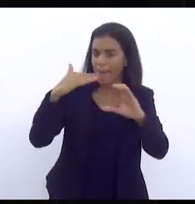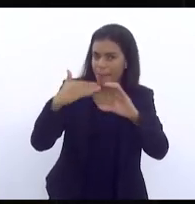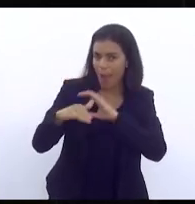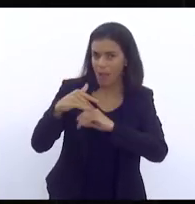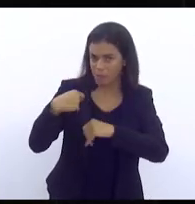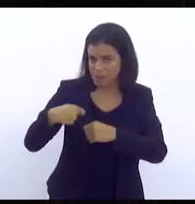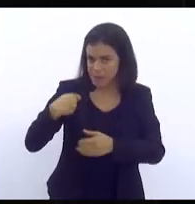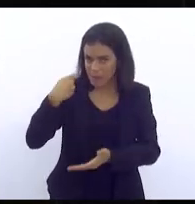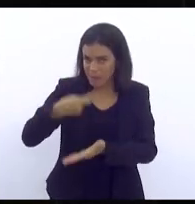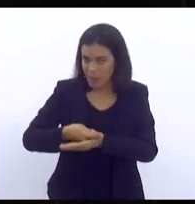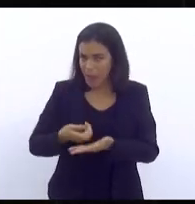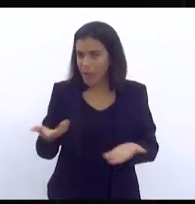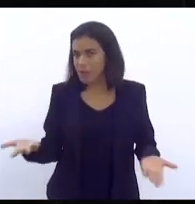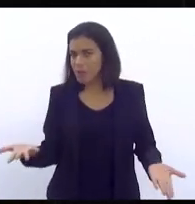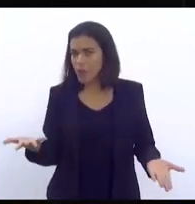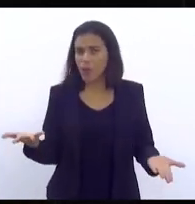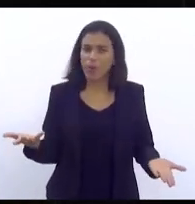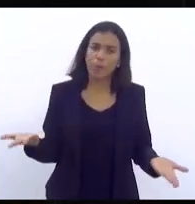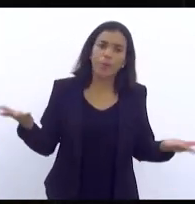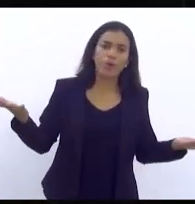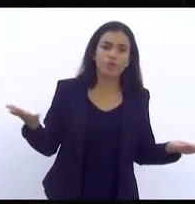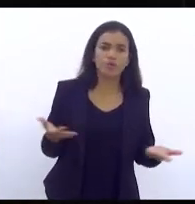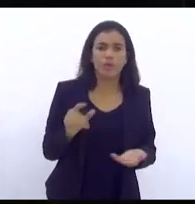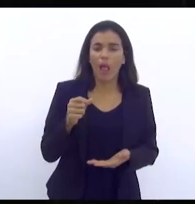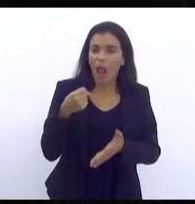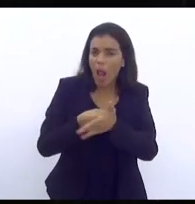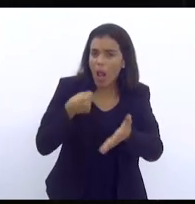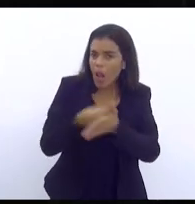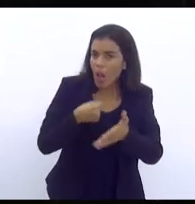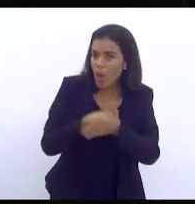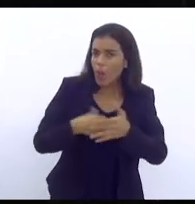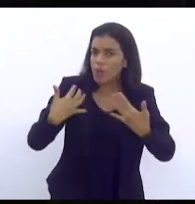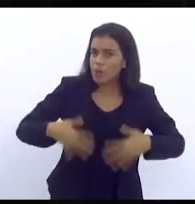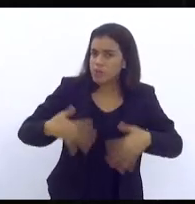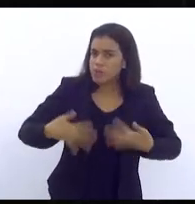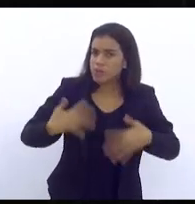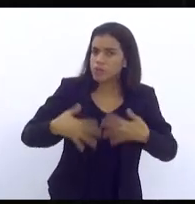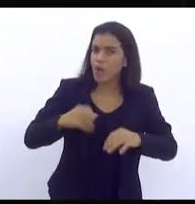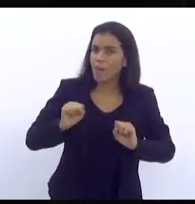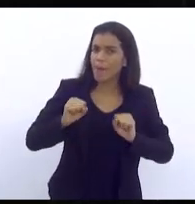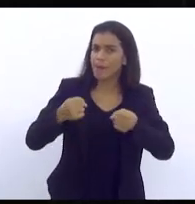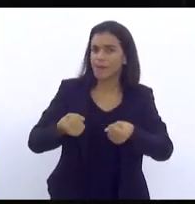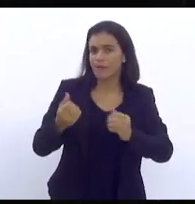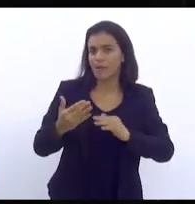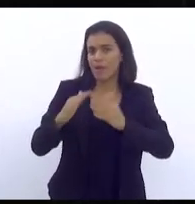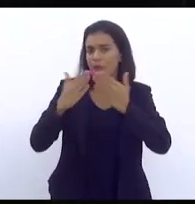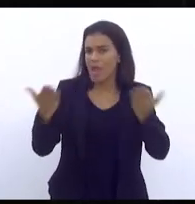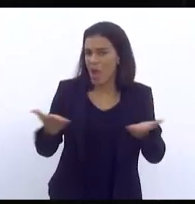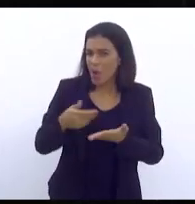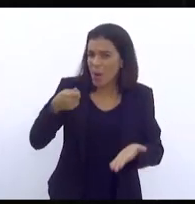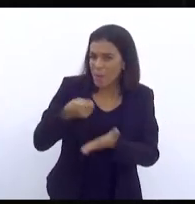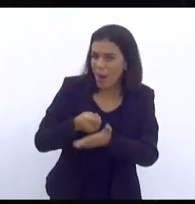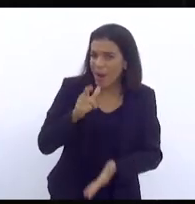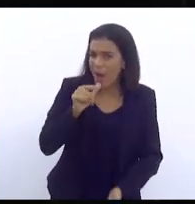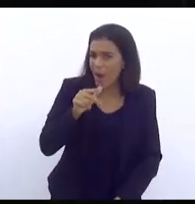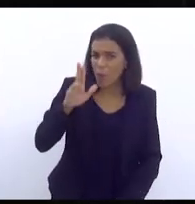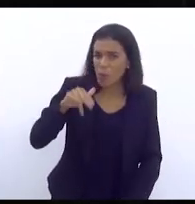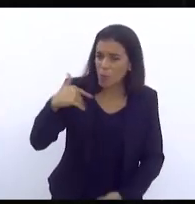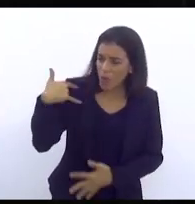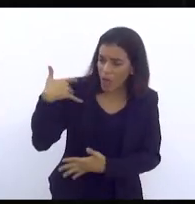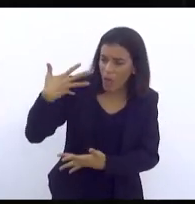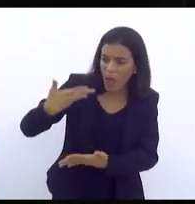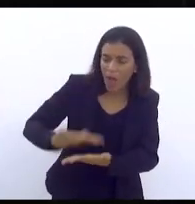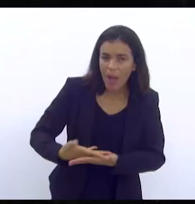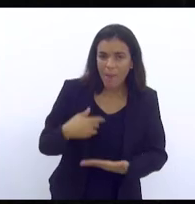pagar e eles dizem Poxa Socorro a luta da gente é tão grande para essa comunidade nessa favela Por que que agora tem que pagar a água se nunca pagou